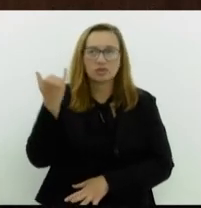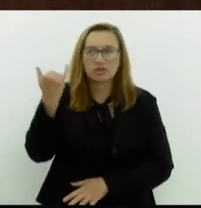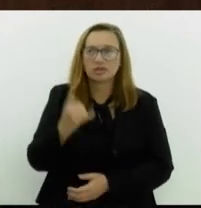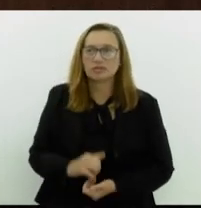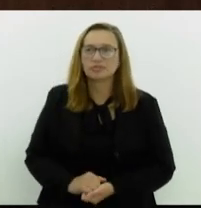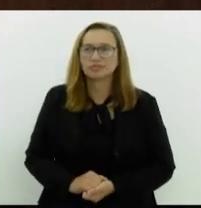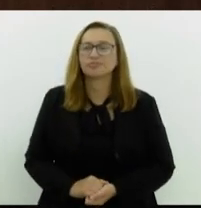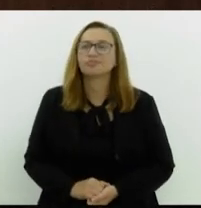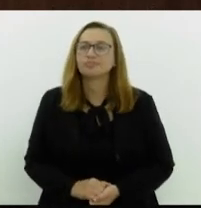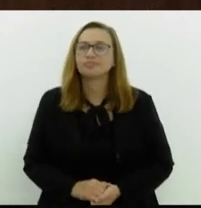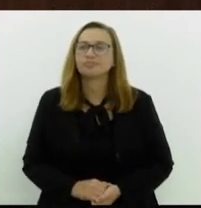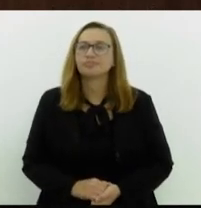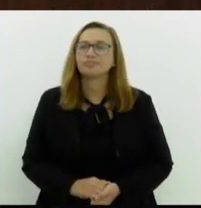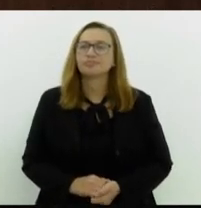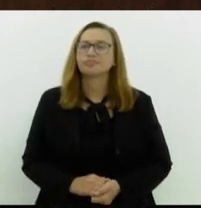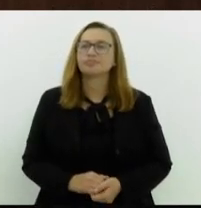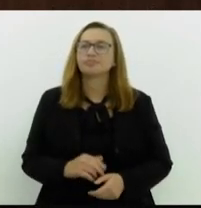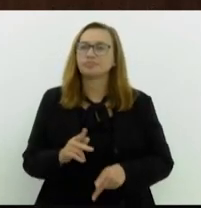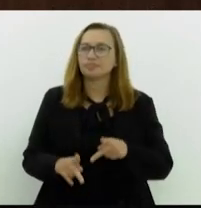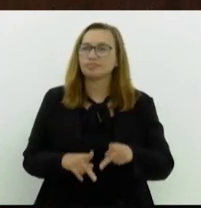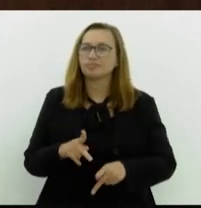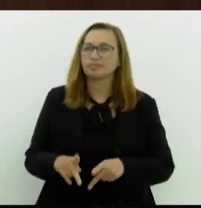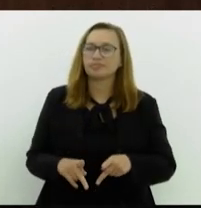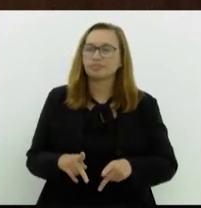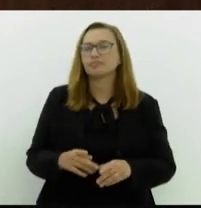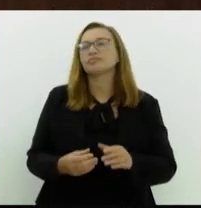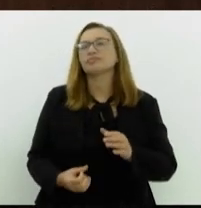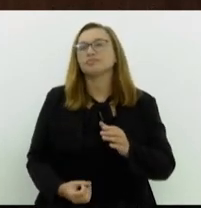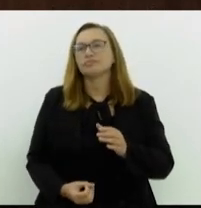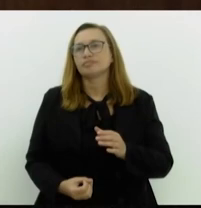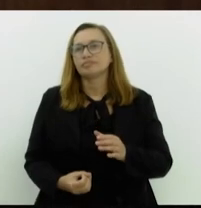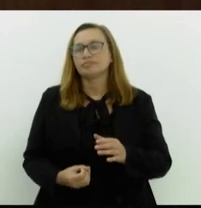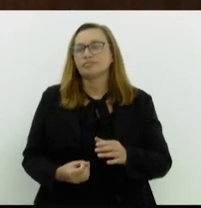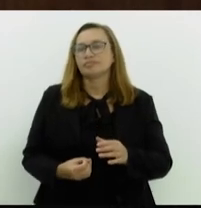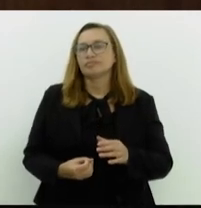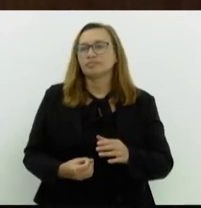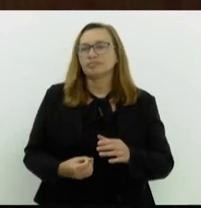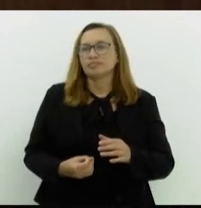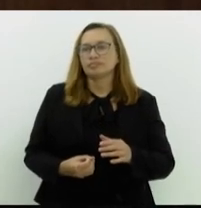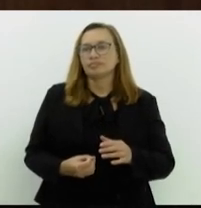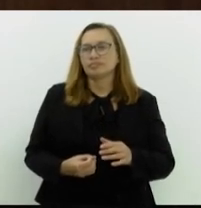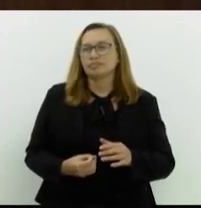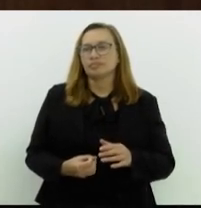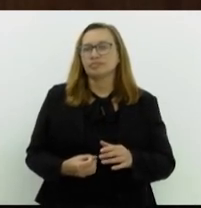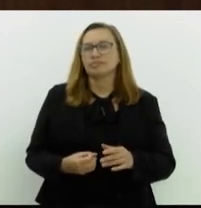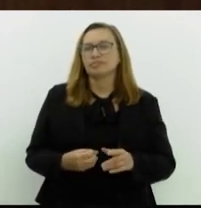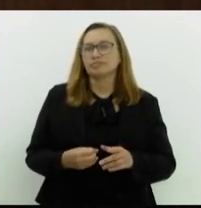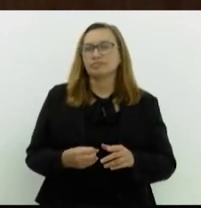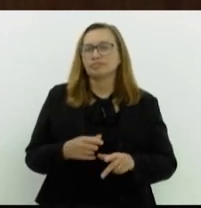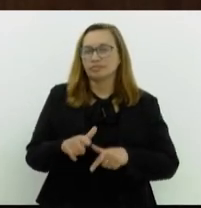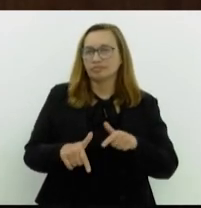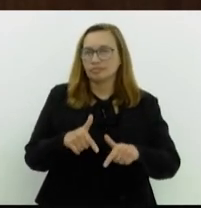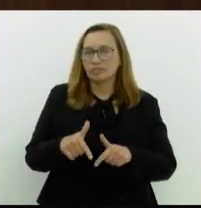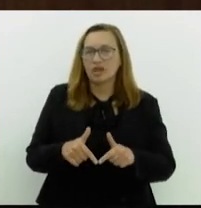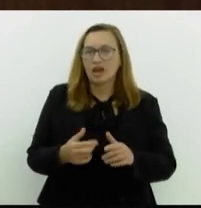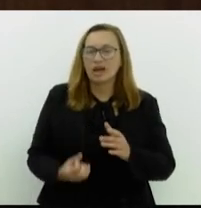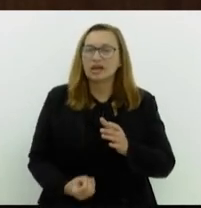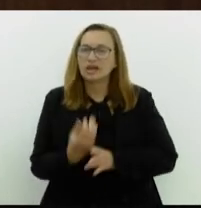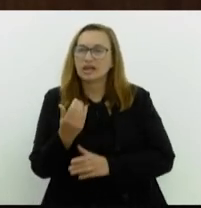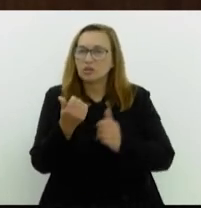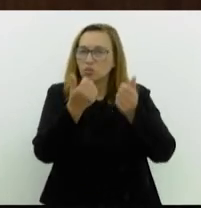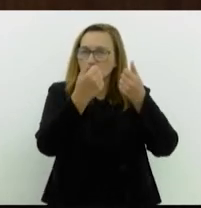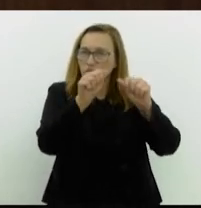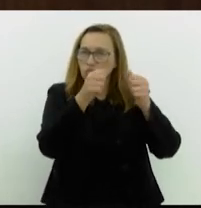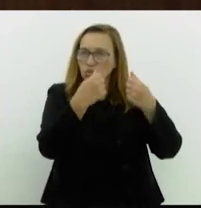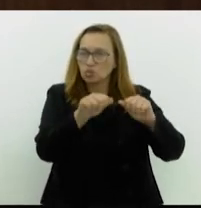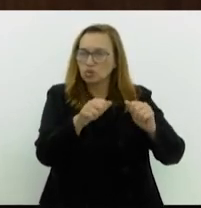a esses trabalhadores, a criação desse selo, porque isso estimula, inclusive, a essas empresas,